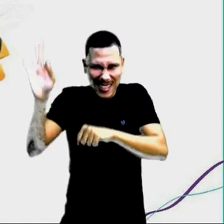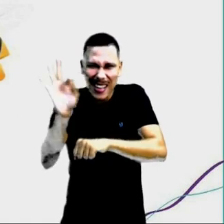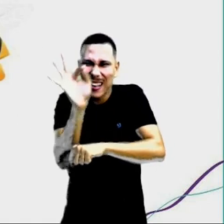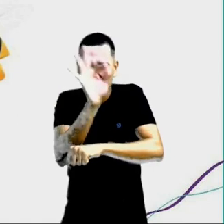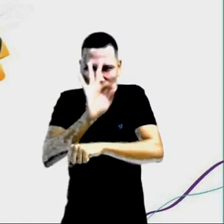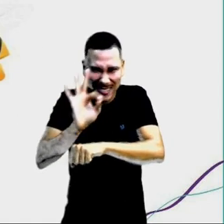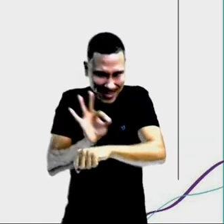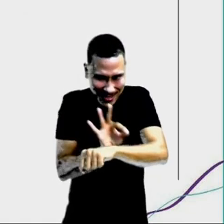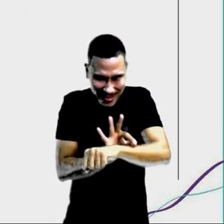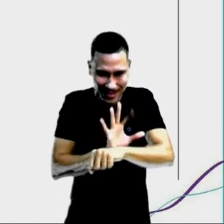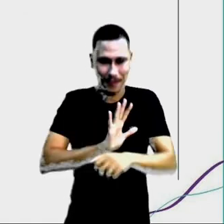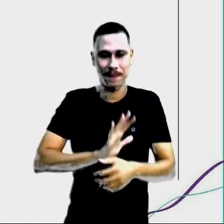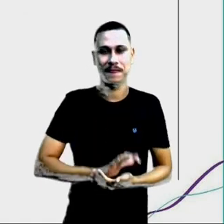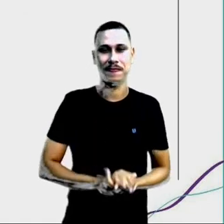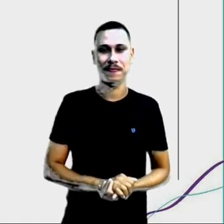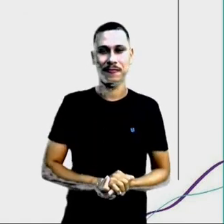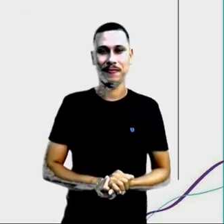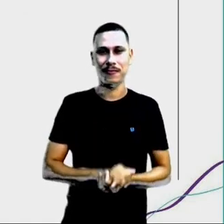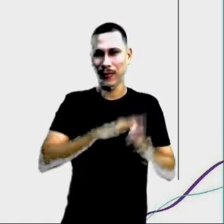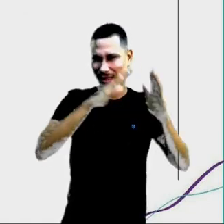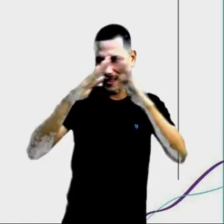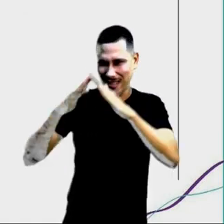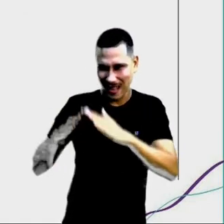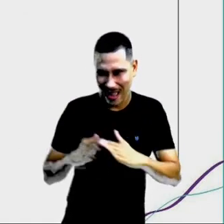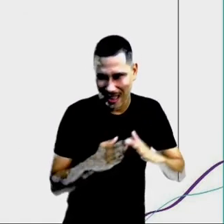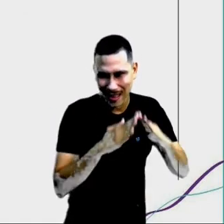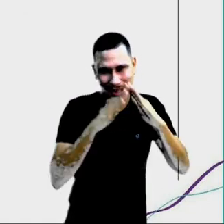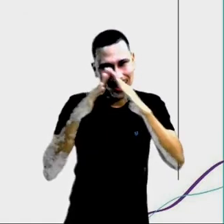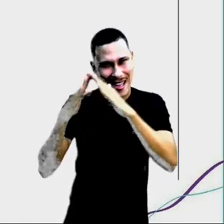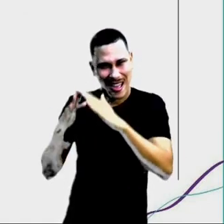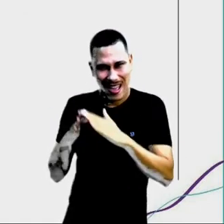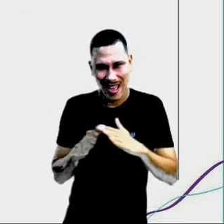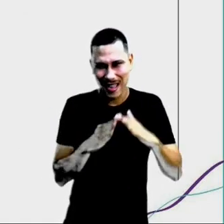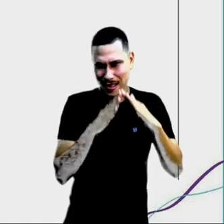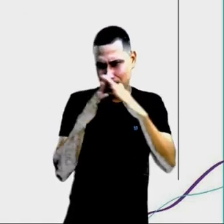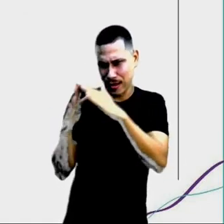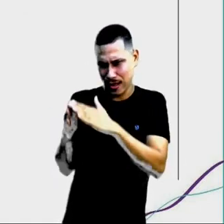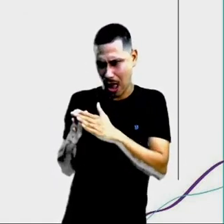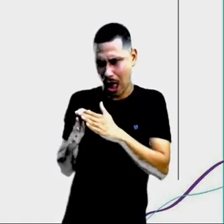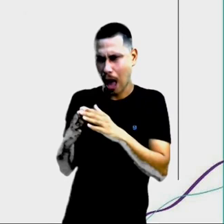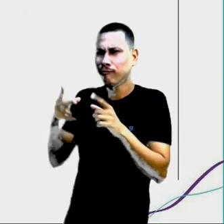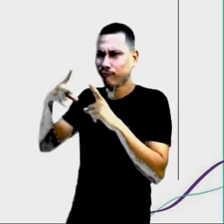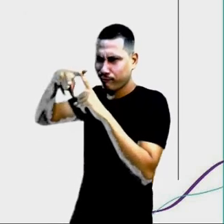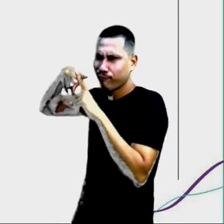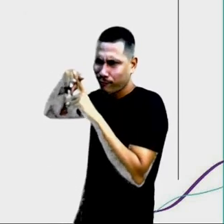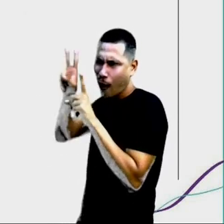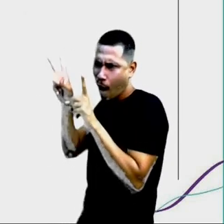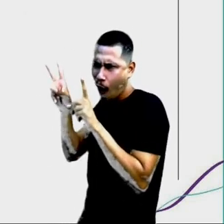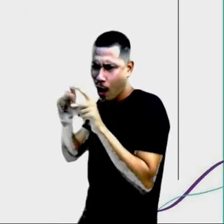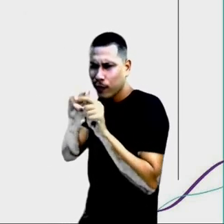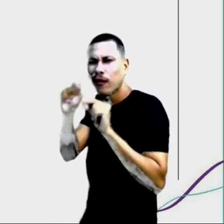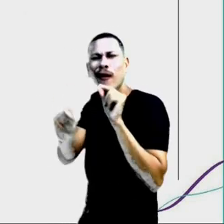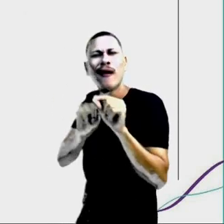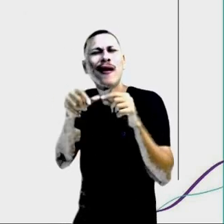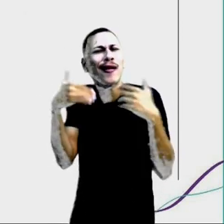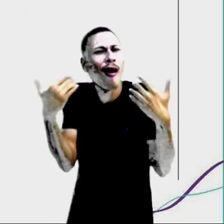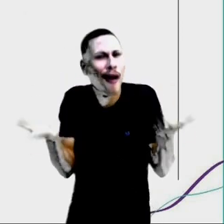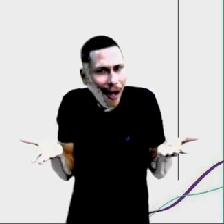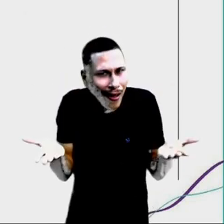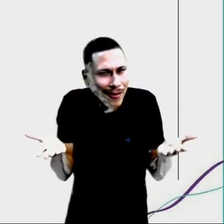abelha. Essa casa é de lata. Quem mora nela é